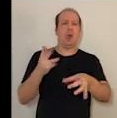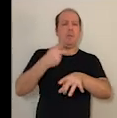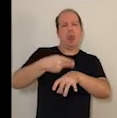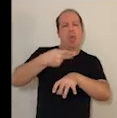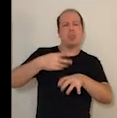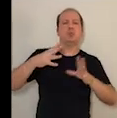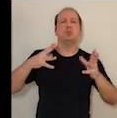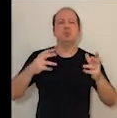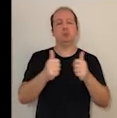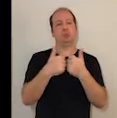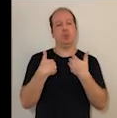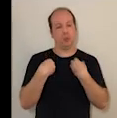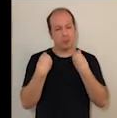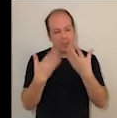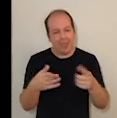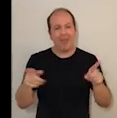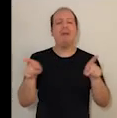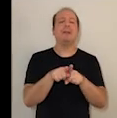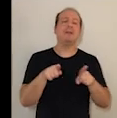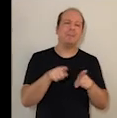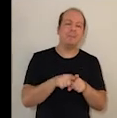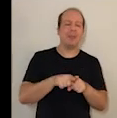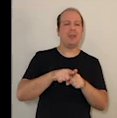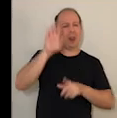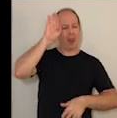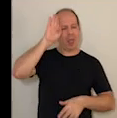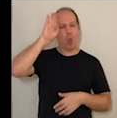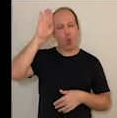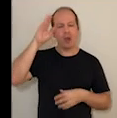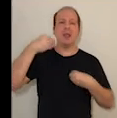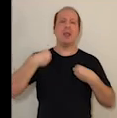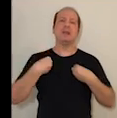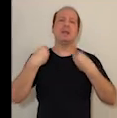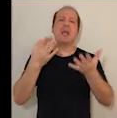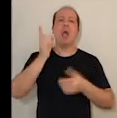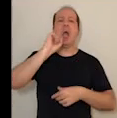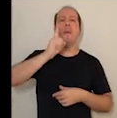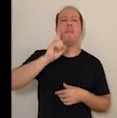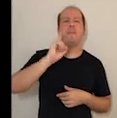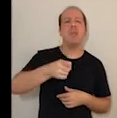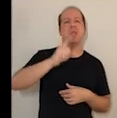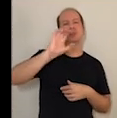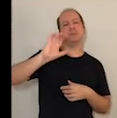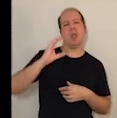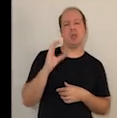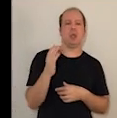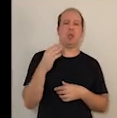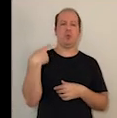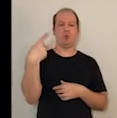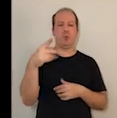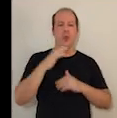ouro e as joias que ele surrupiou dos senhores. Quero também indenizar Leone e entregar